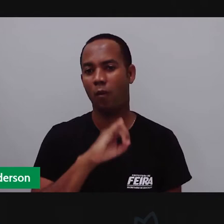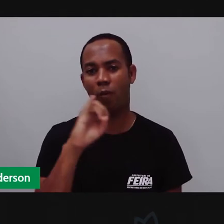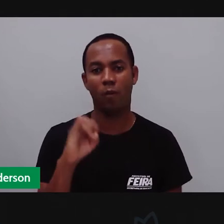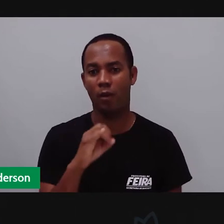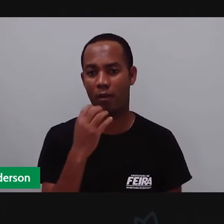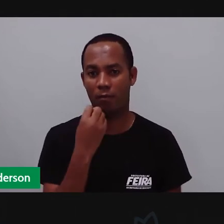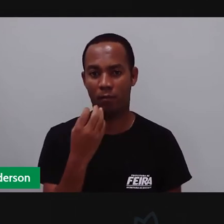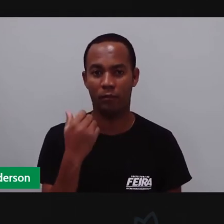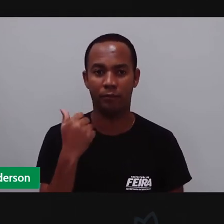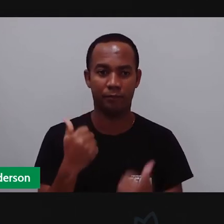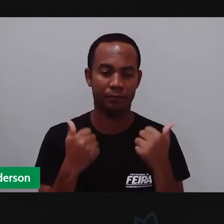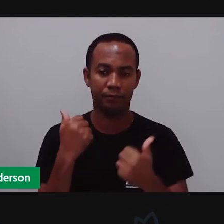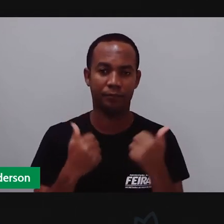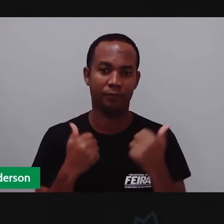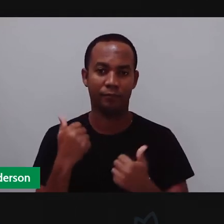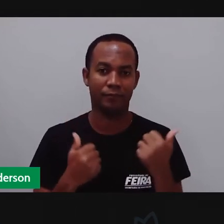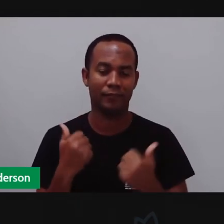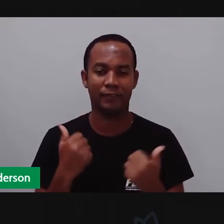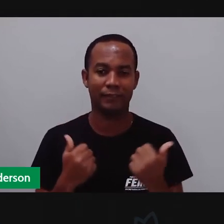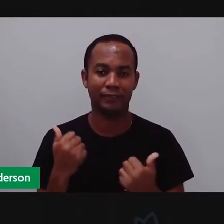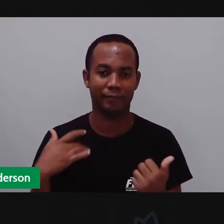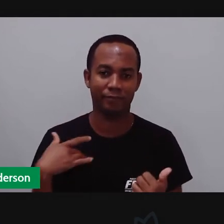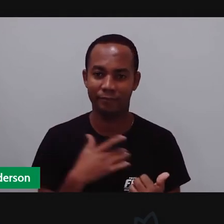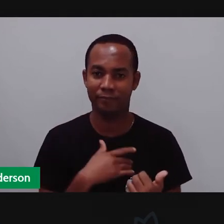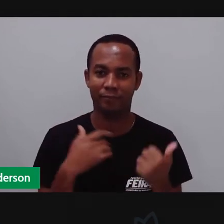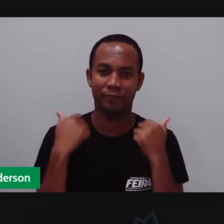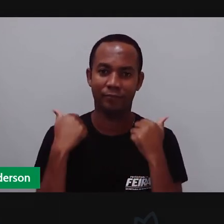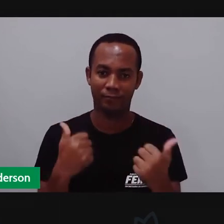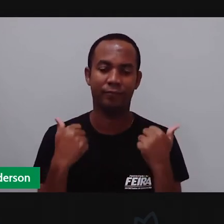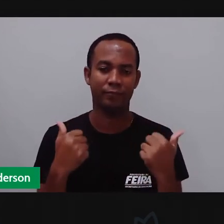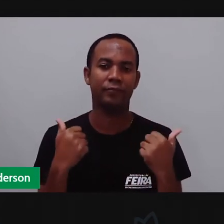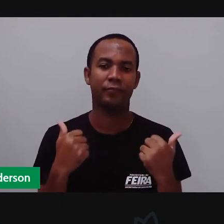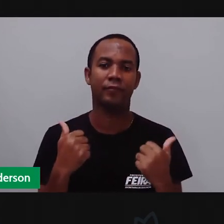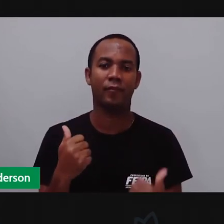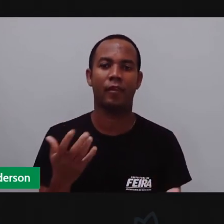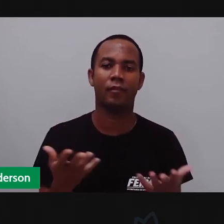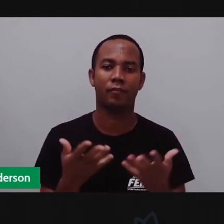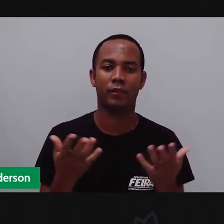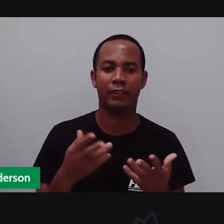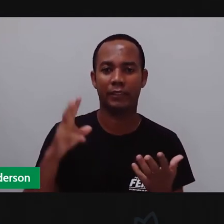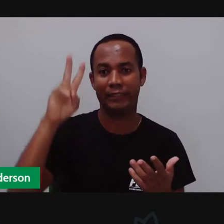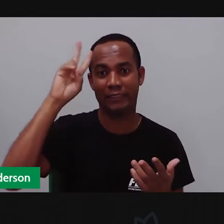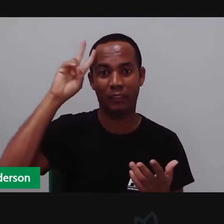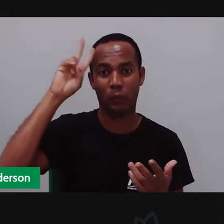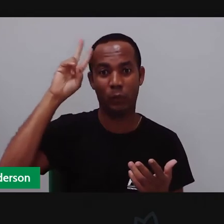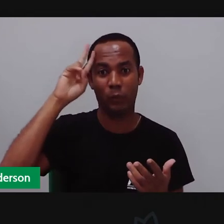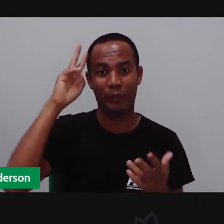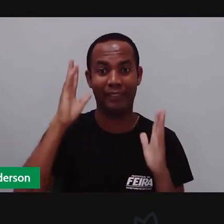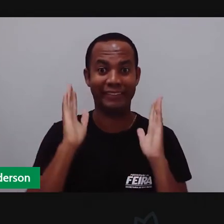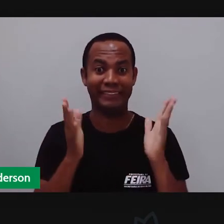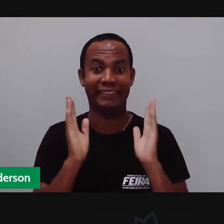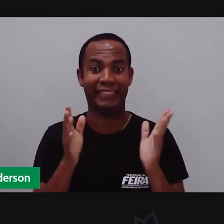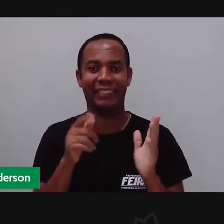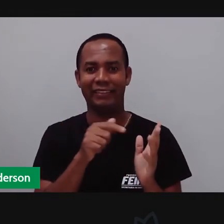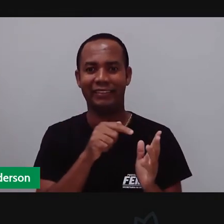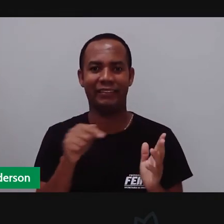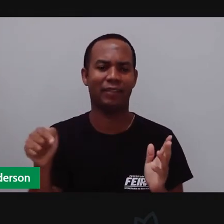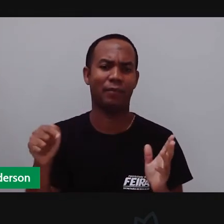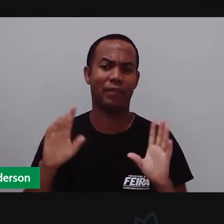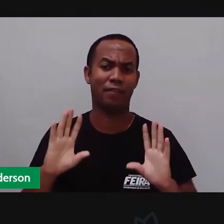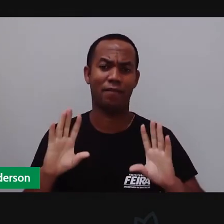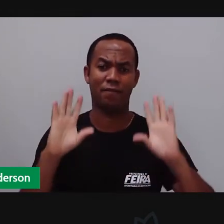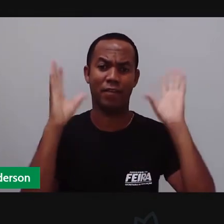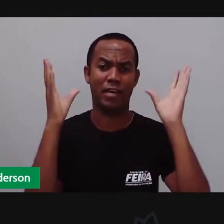Oi, meus amores, tudo bem? Segundona aí com a gente. Acabamos de passar por uma semana aí cheia de festas